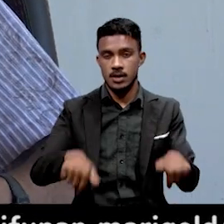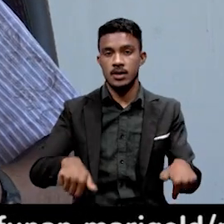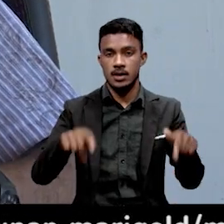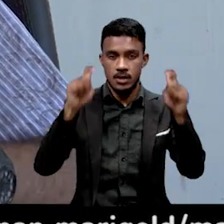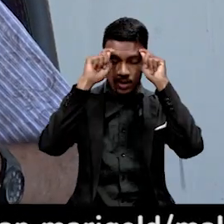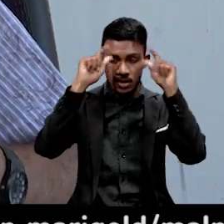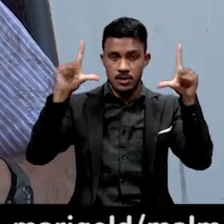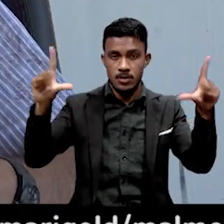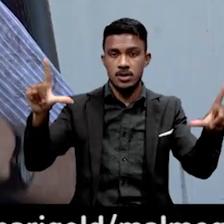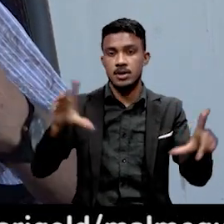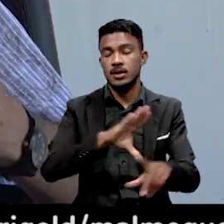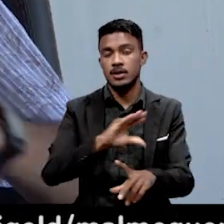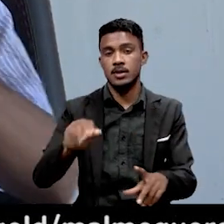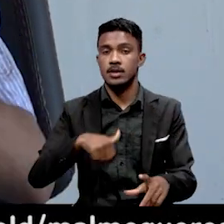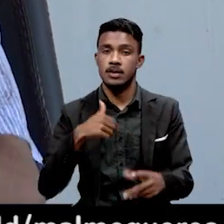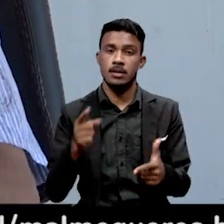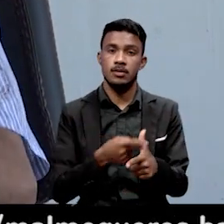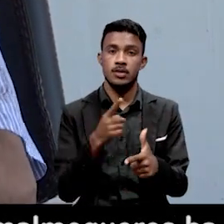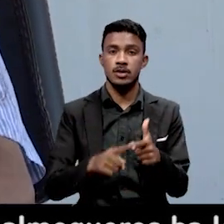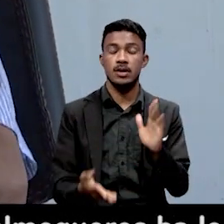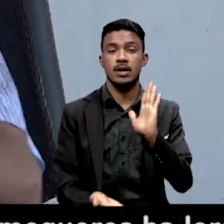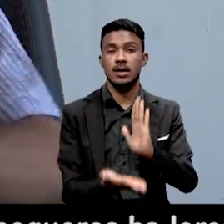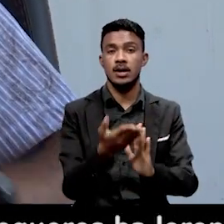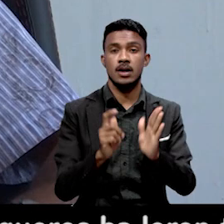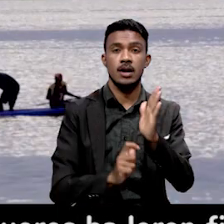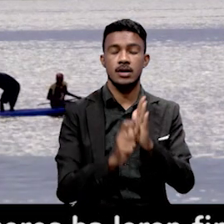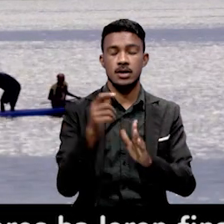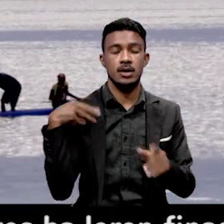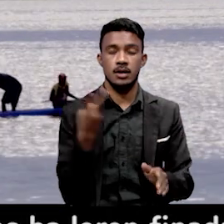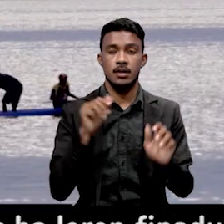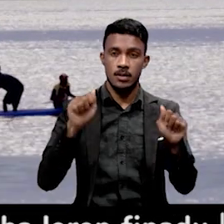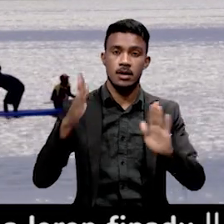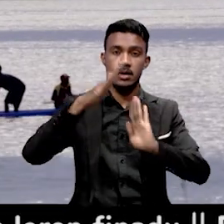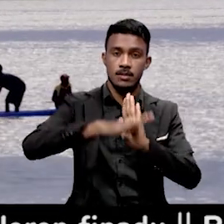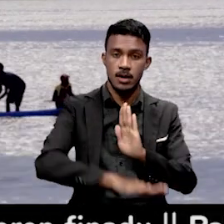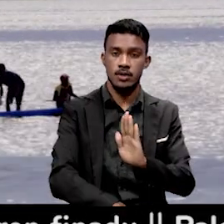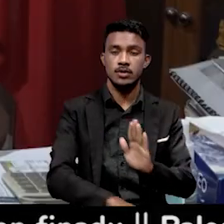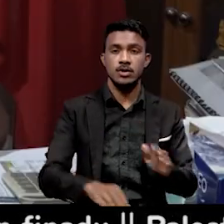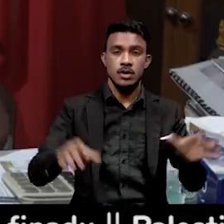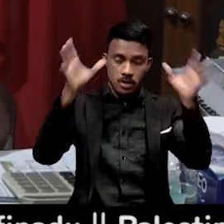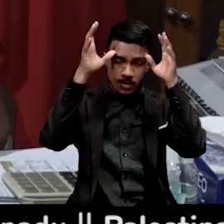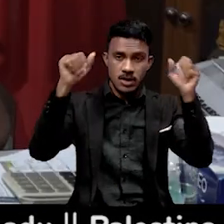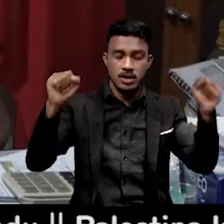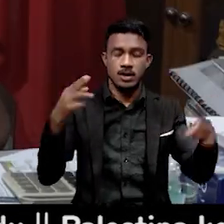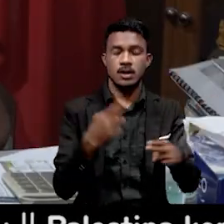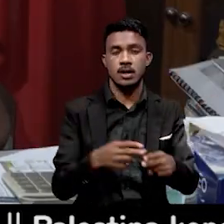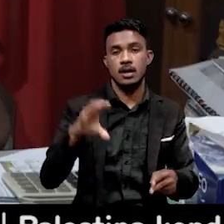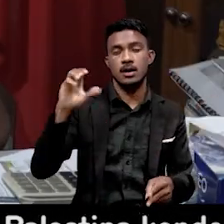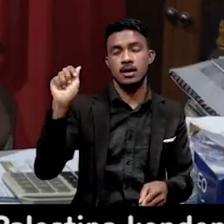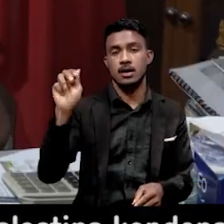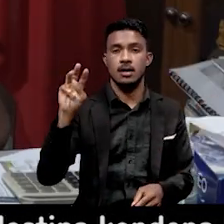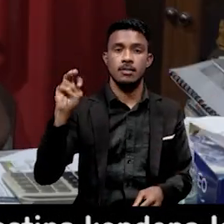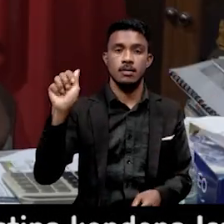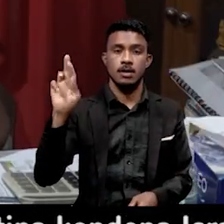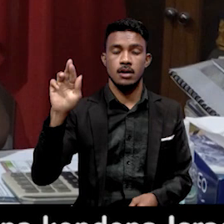depois despesas de BAS ni ita bela a menos. Antes ne presidente Câmara Comércio e Indústria Timor Leste